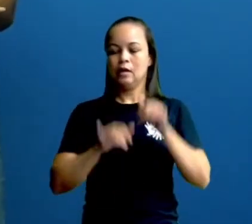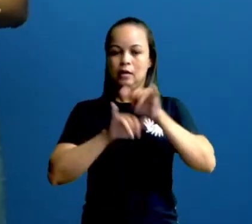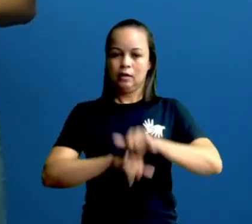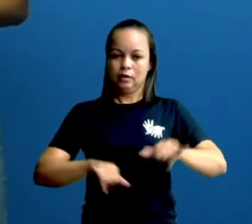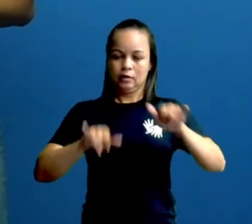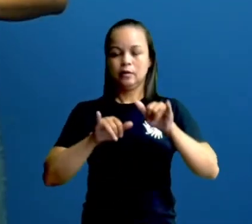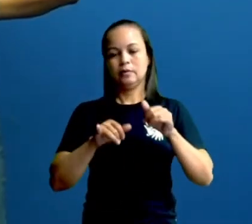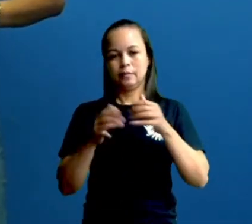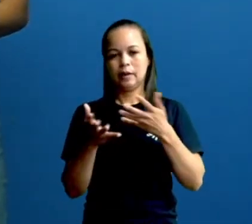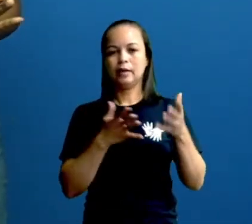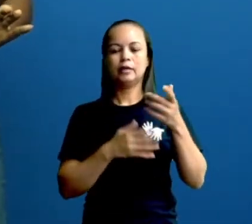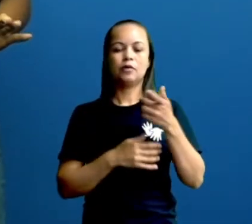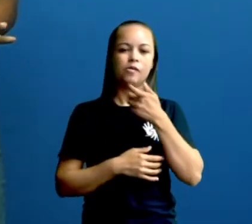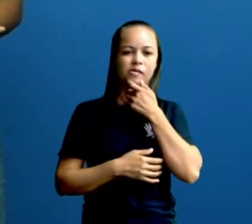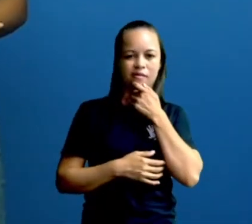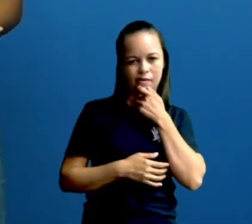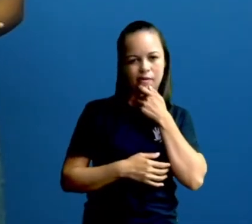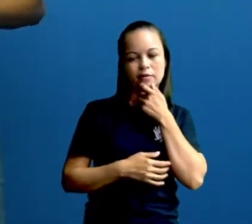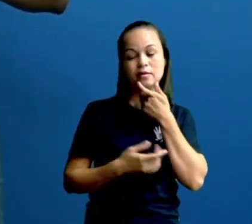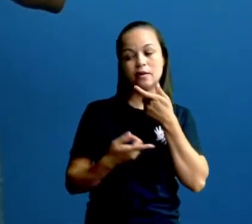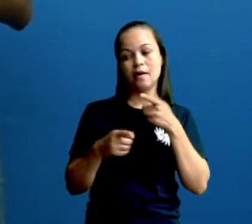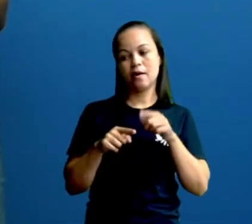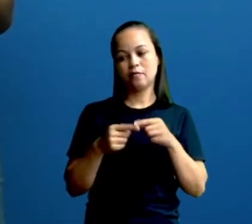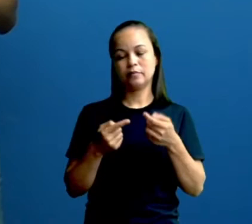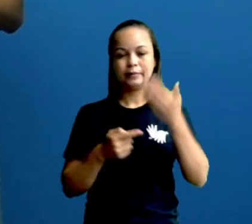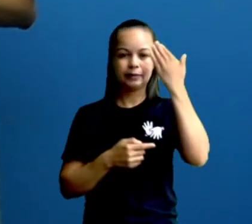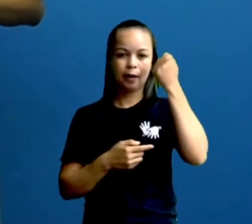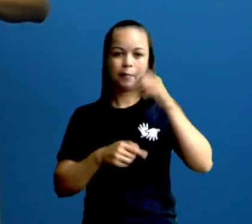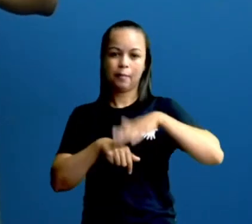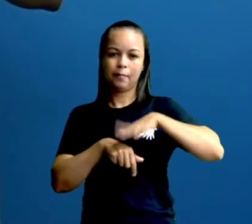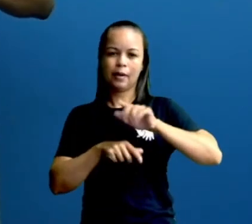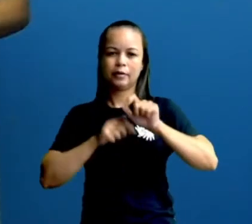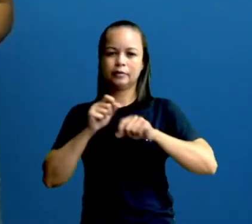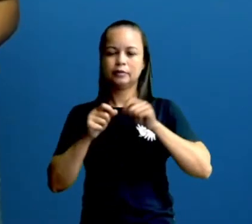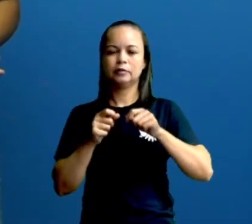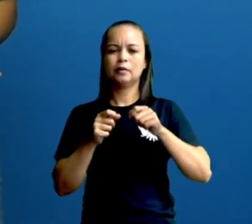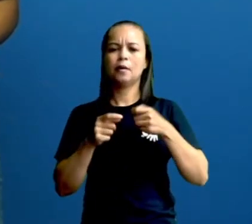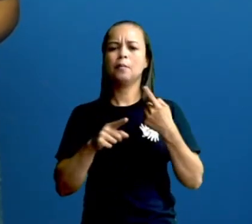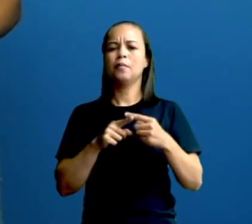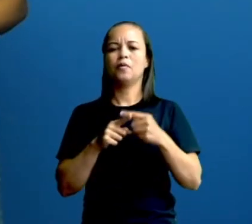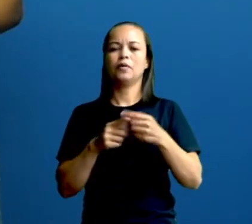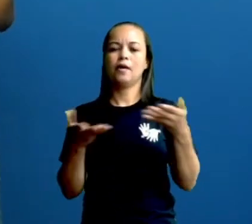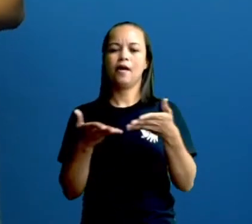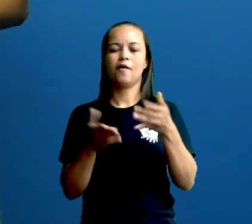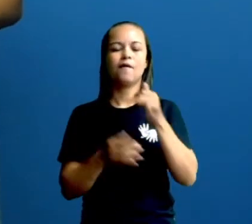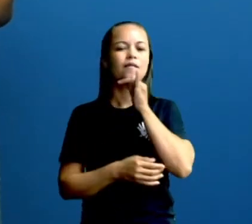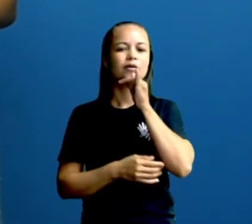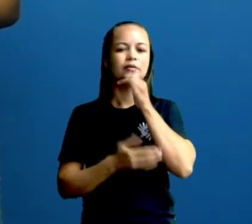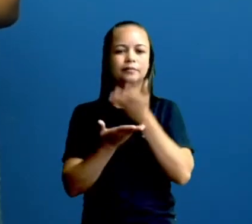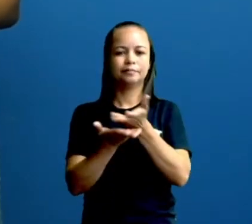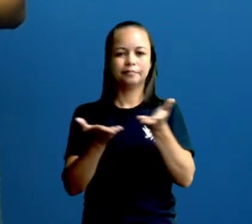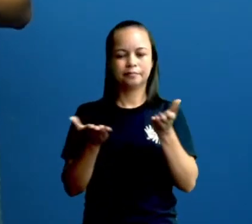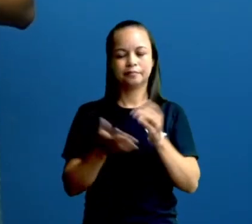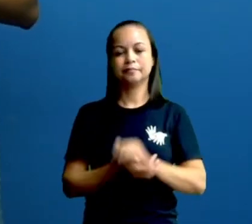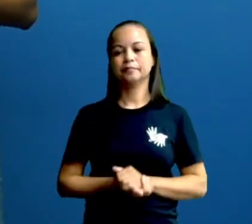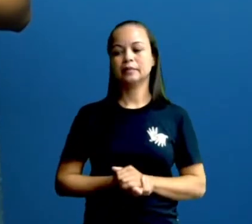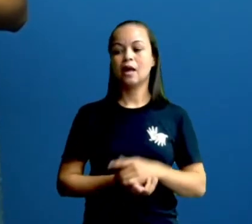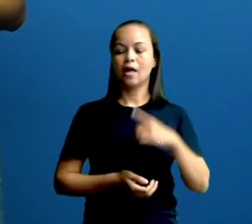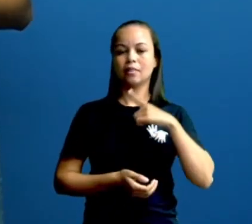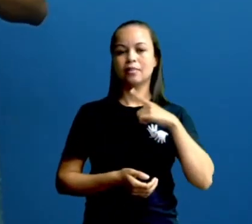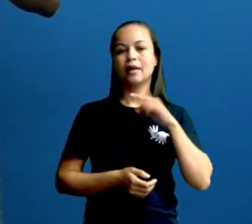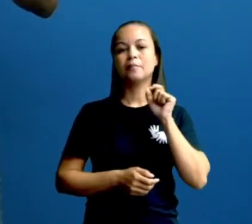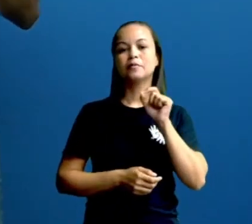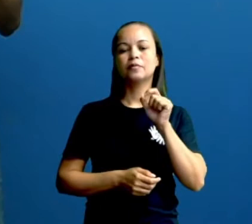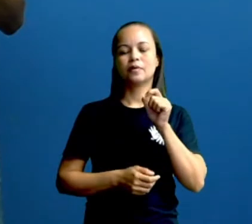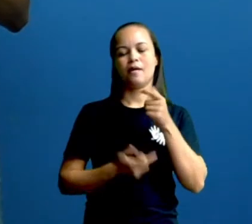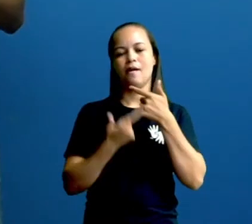língua inglesa, vamos saber um pouquinho mais, porque aí eu trouxe os exemplos. Temos aí na tela, gente, a charge.